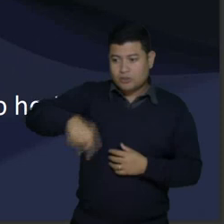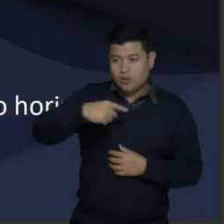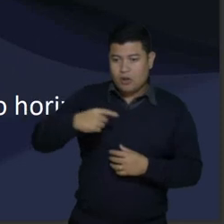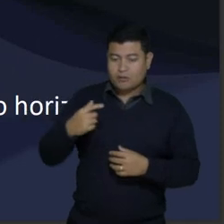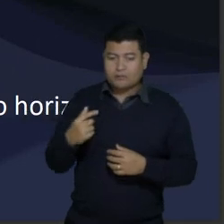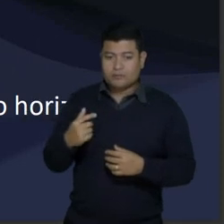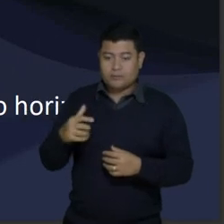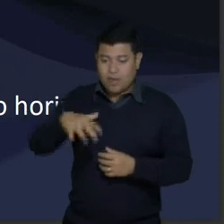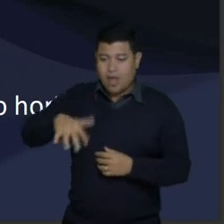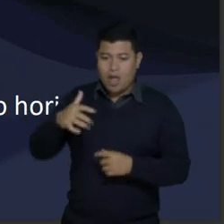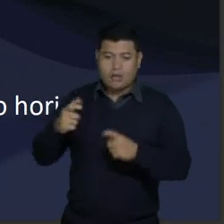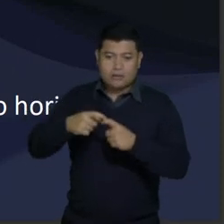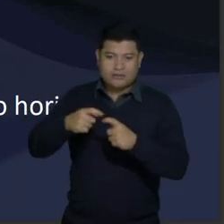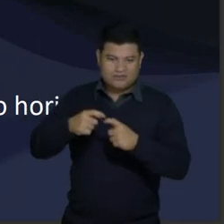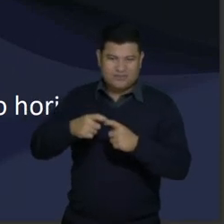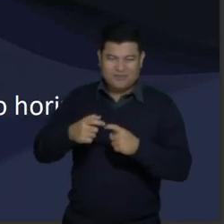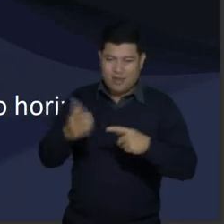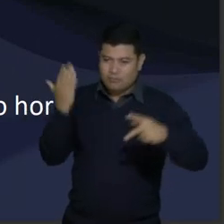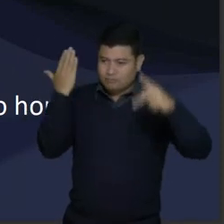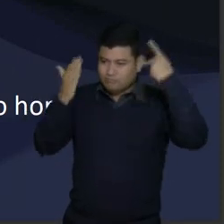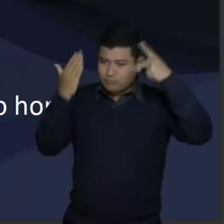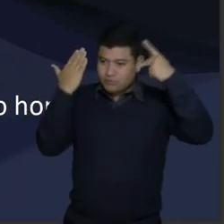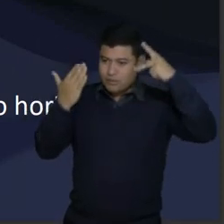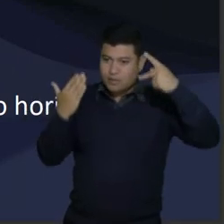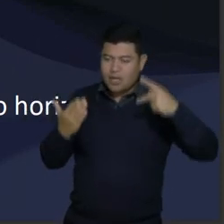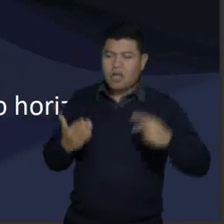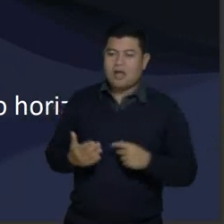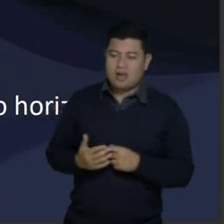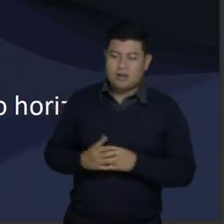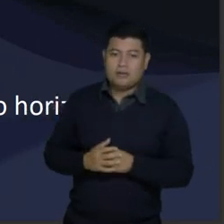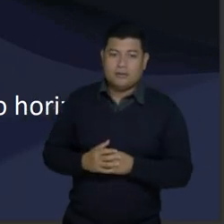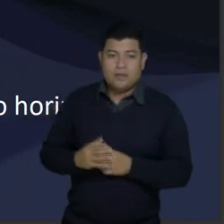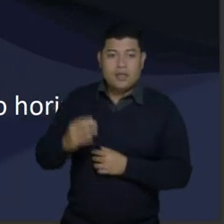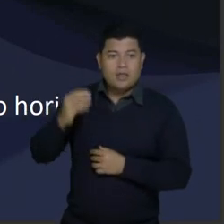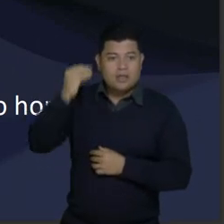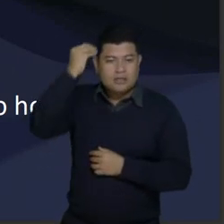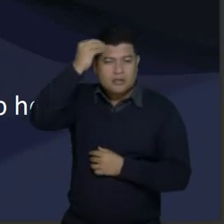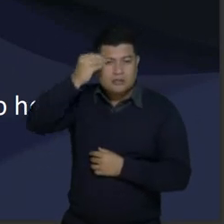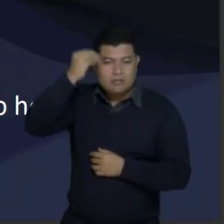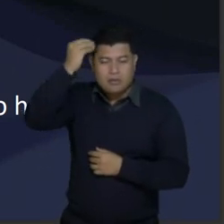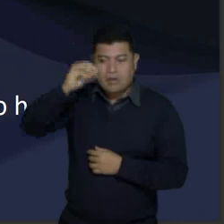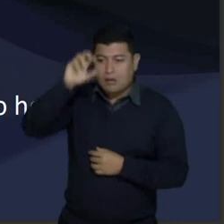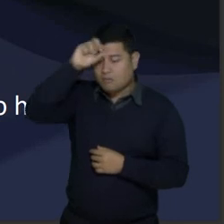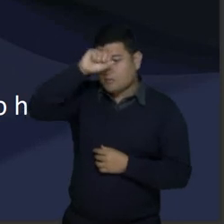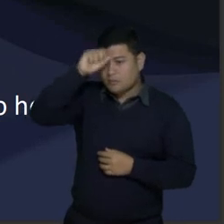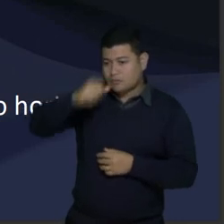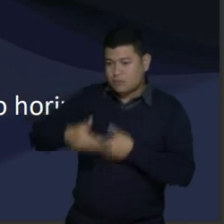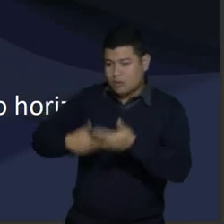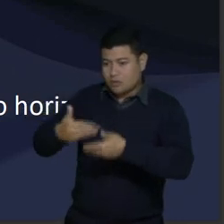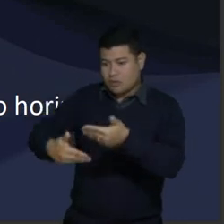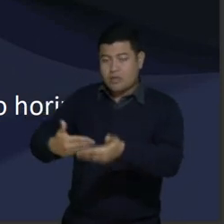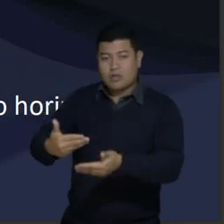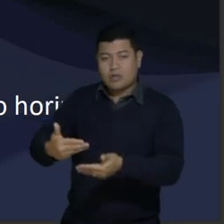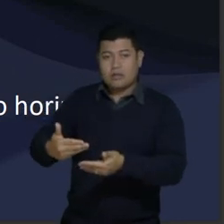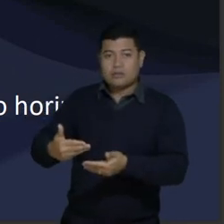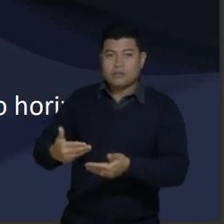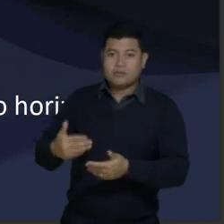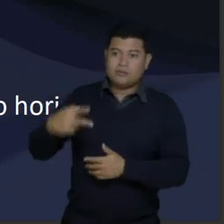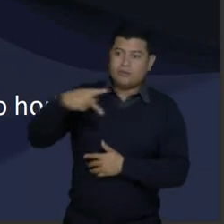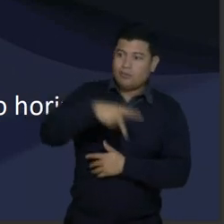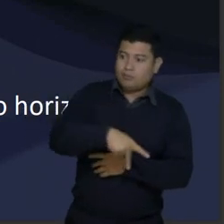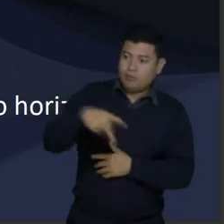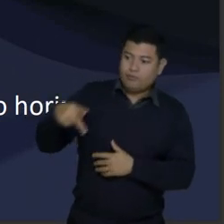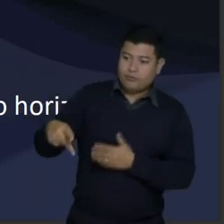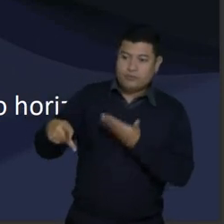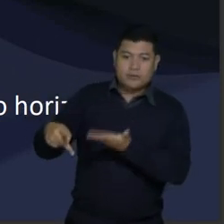psicopedagogos somos os especialistas na aprendizagem no processo de aprendizagem os professores são no